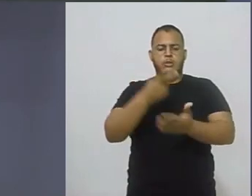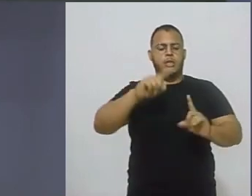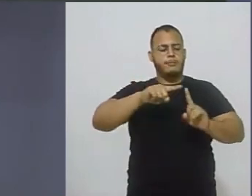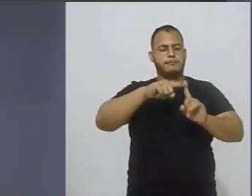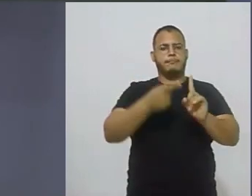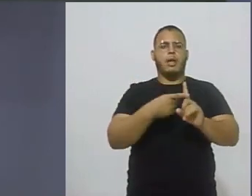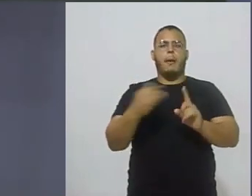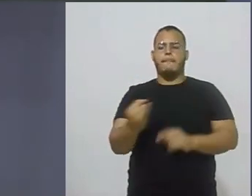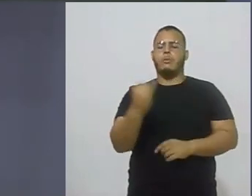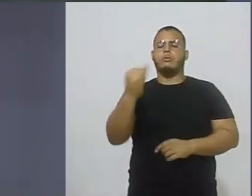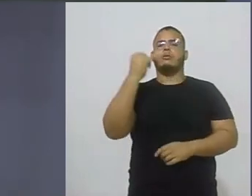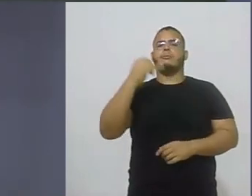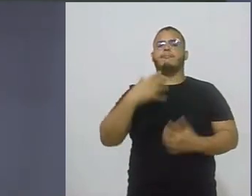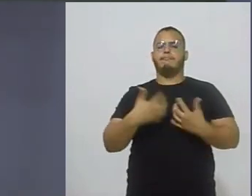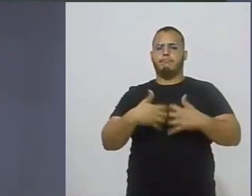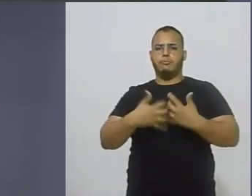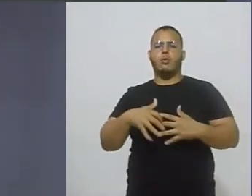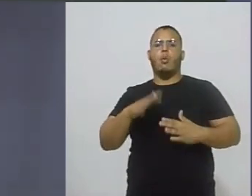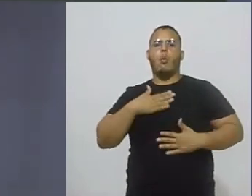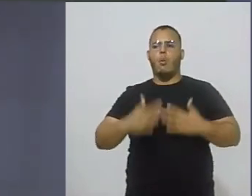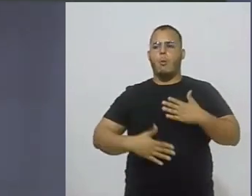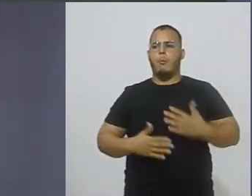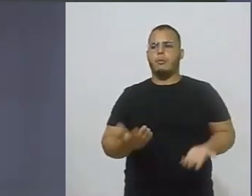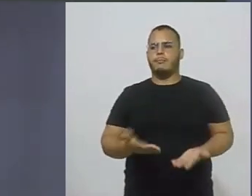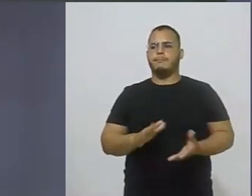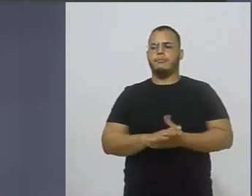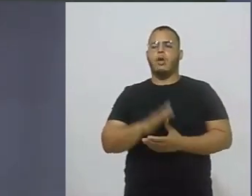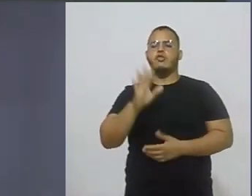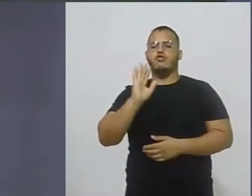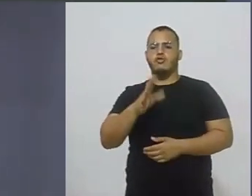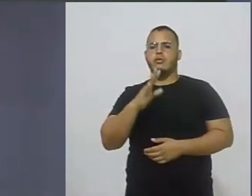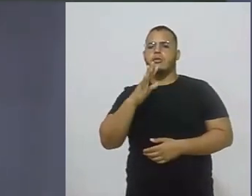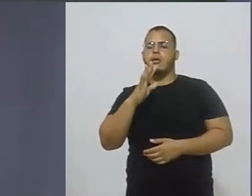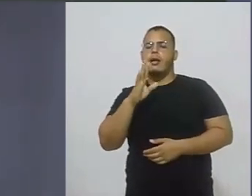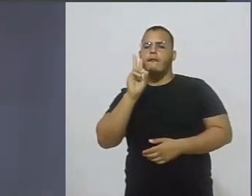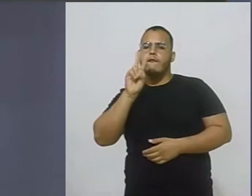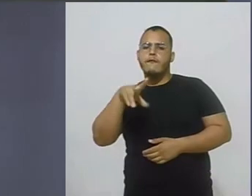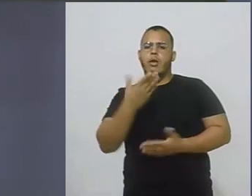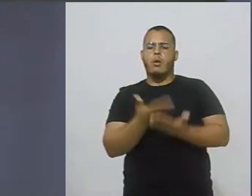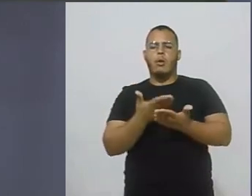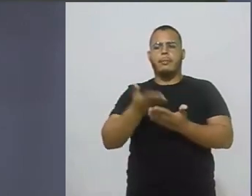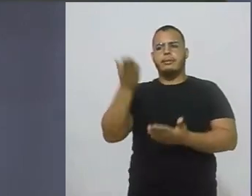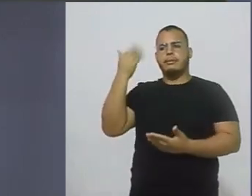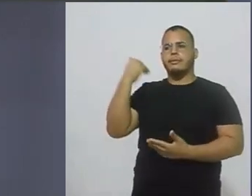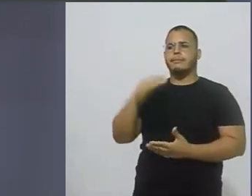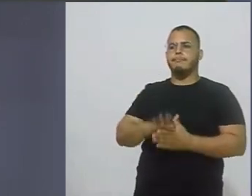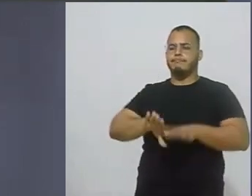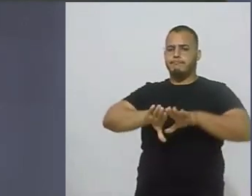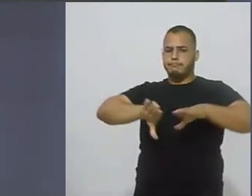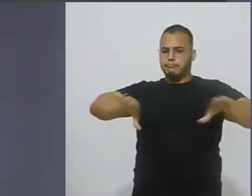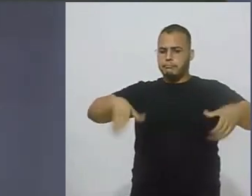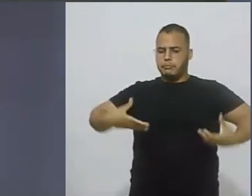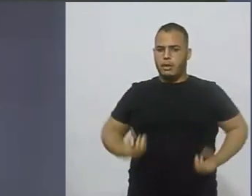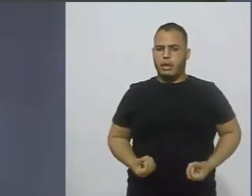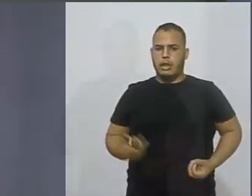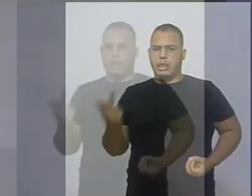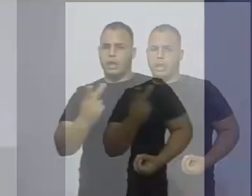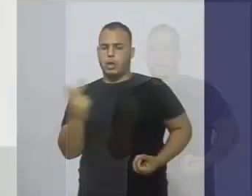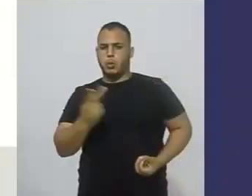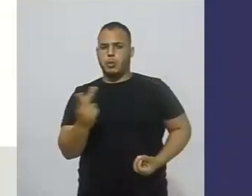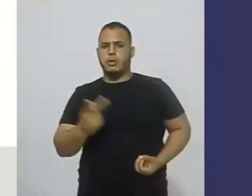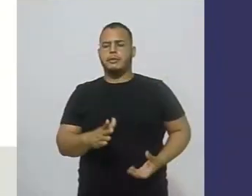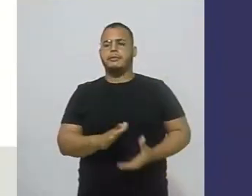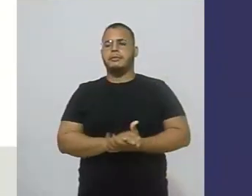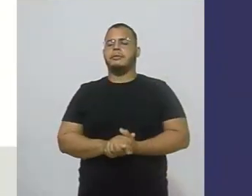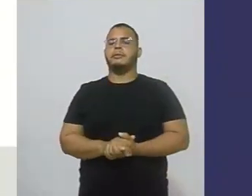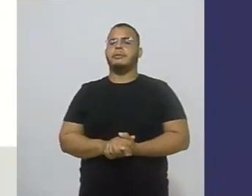importantes para o funcionamento do corpo, certo? Como a gente já viu, né, na aula passada, esses aqui são os ovários, a gente tem dois que estão ligados